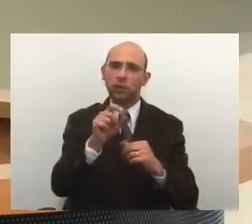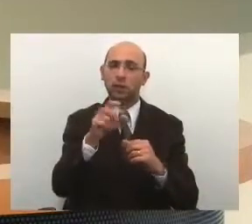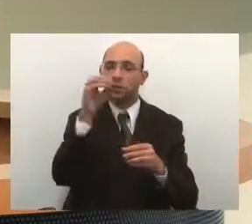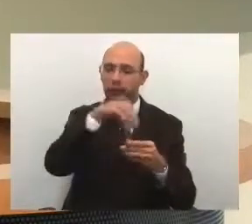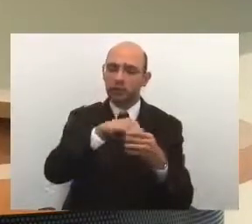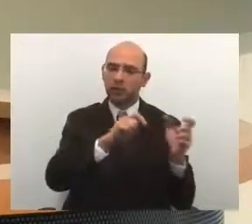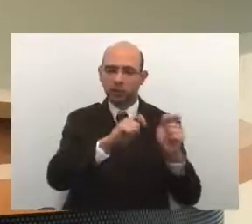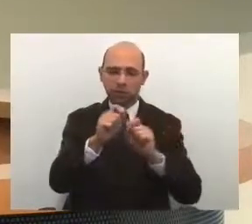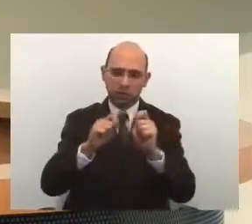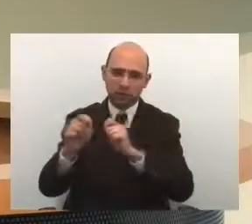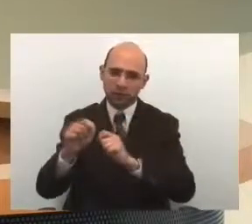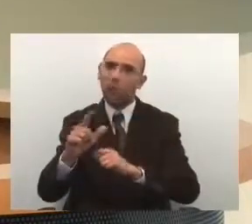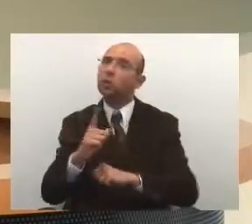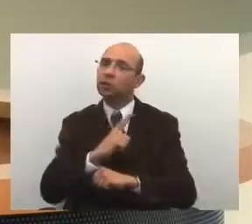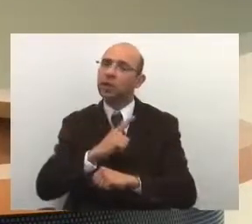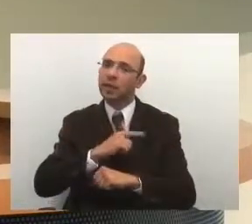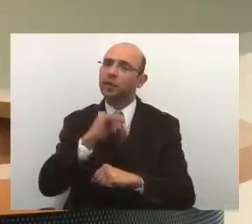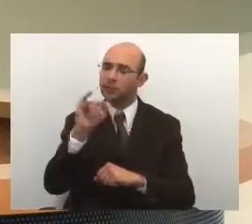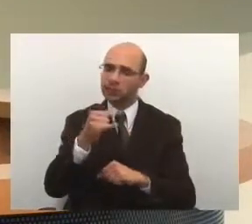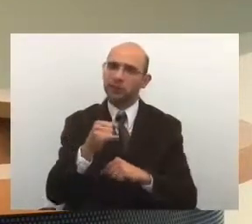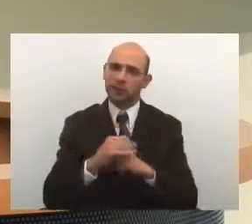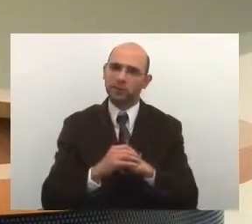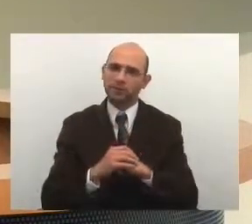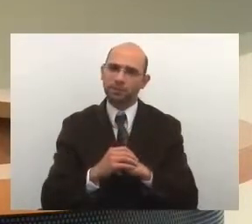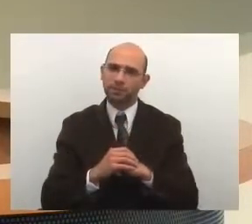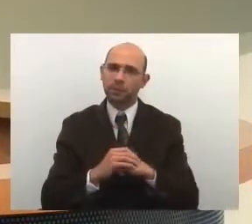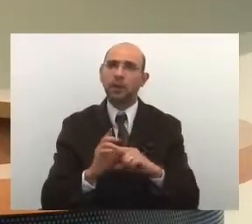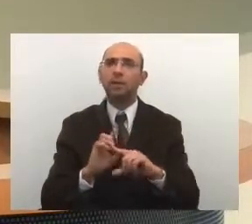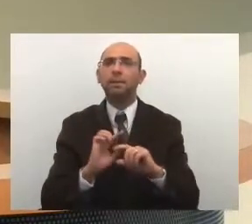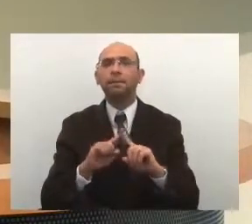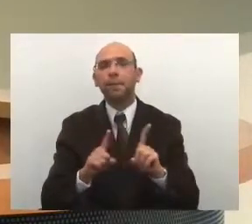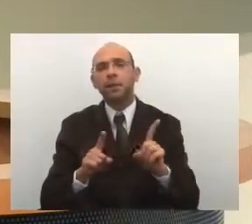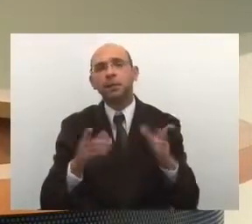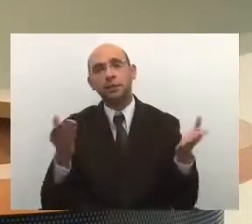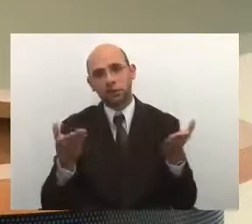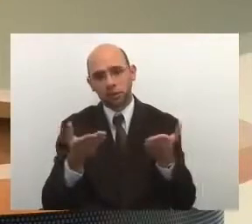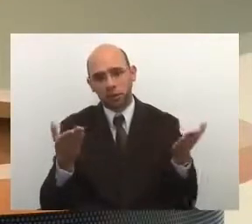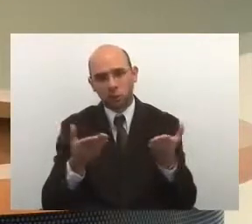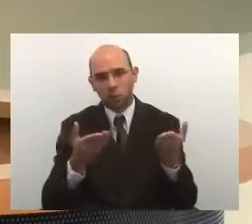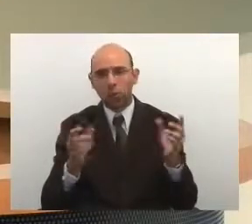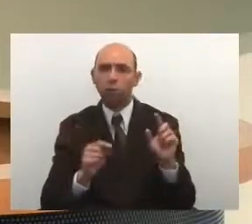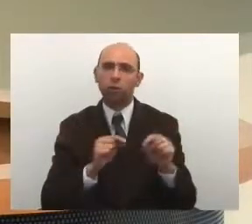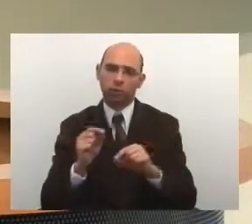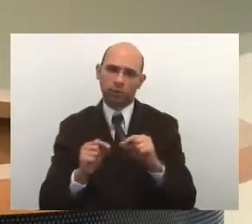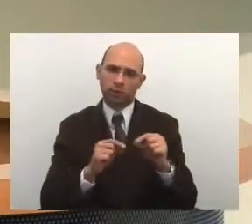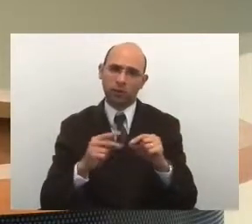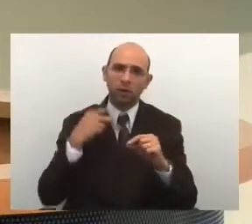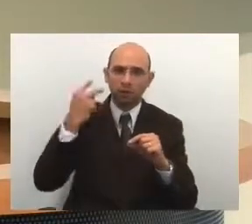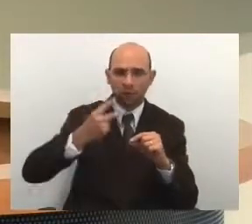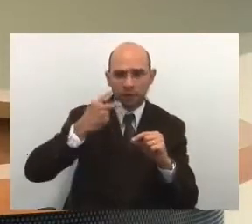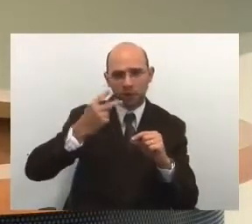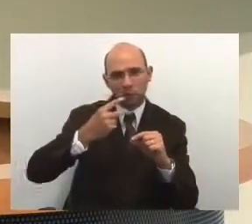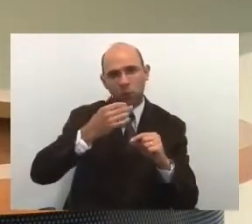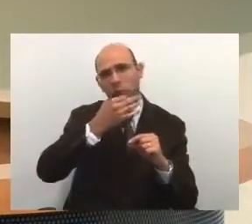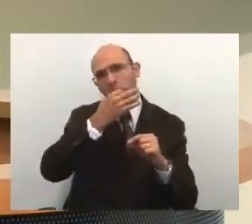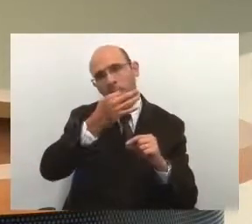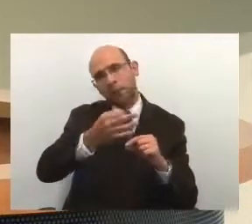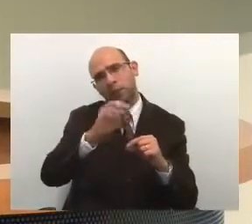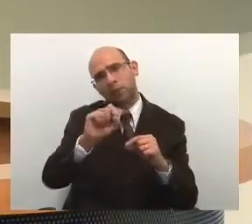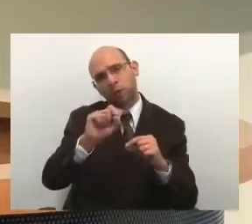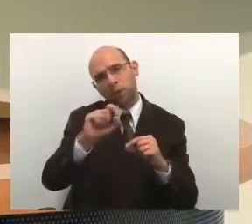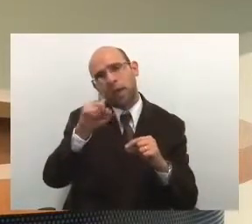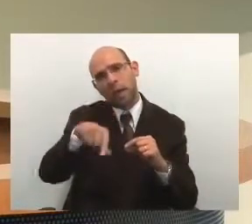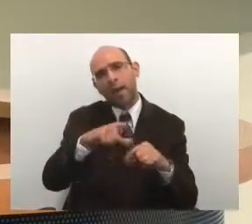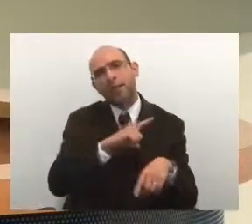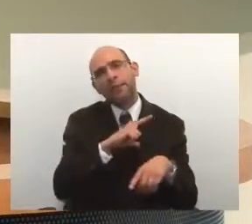porque este exame tem sim. Agora, o que o vereador propõe é que